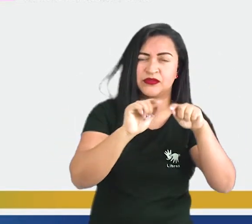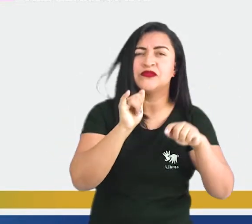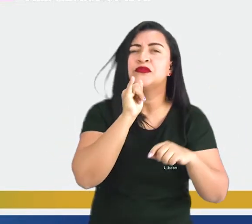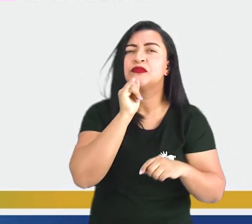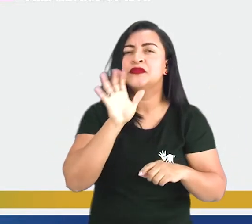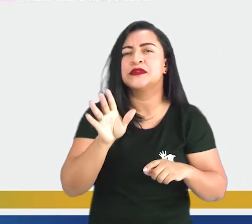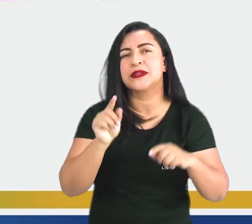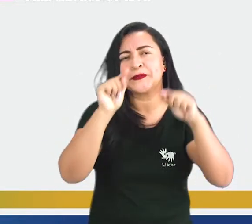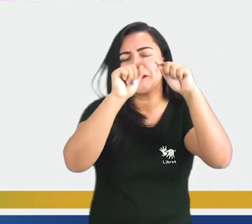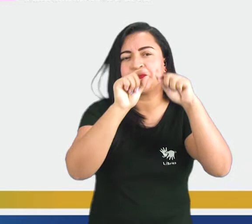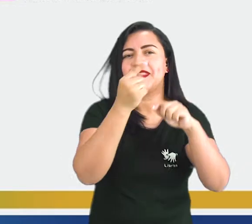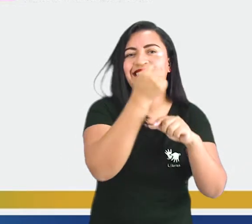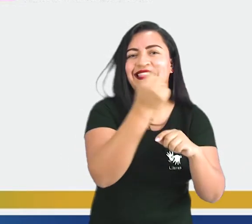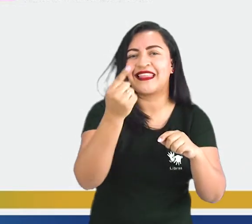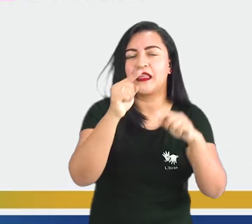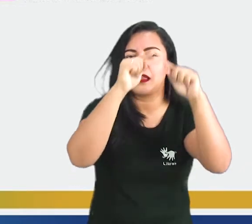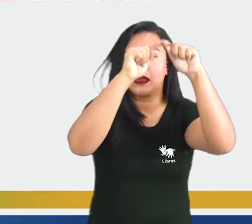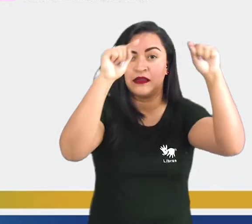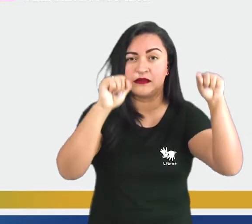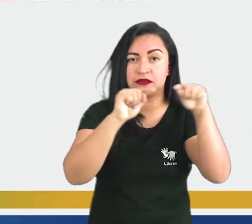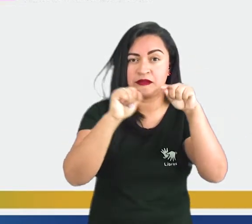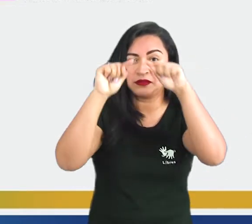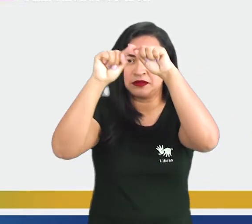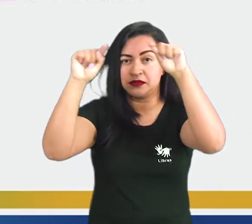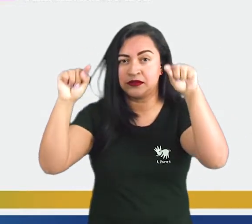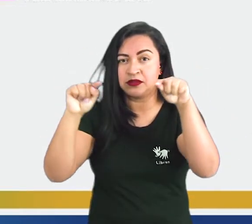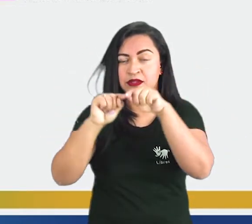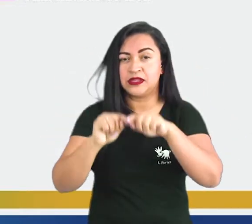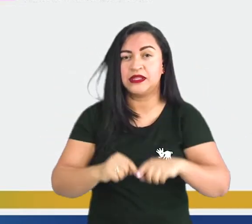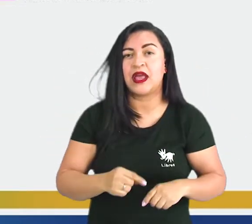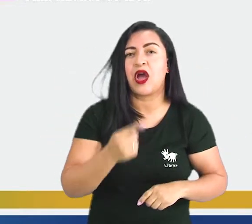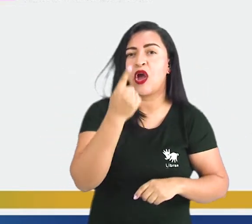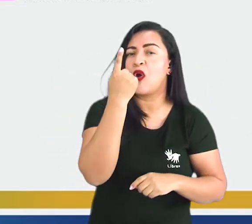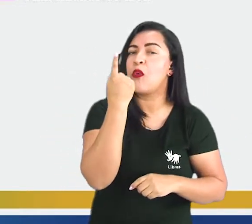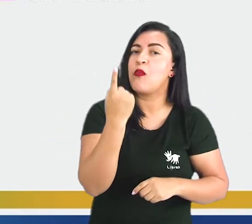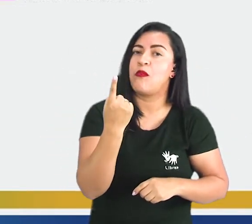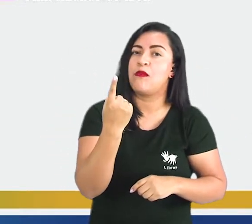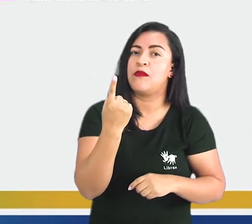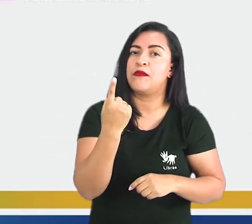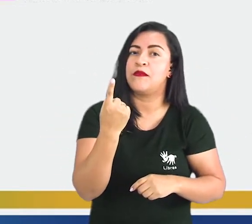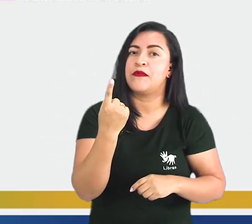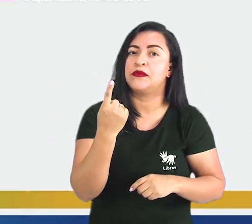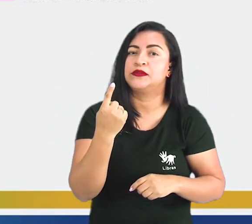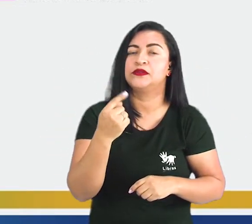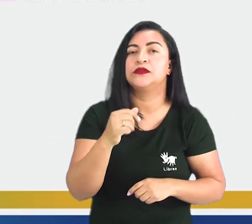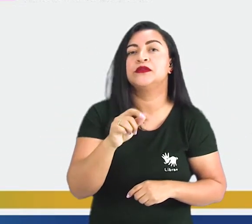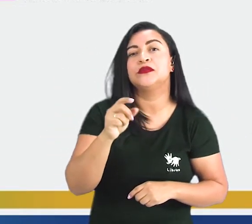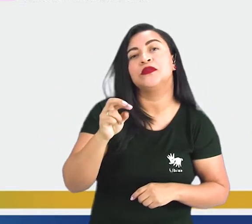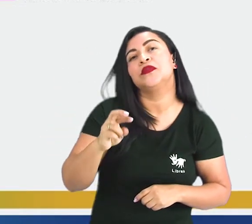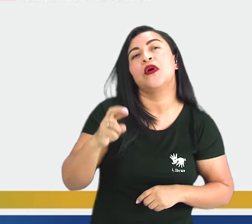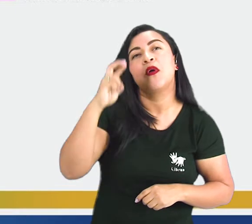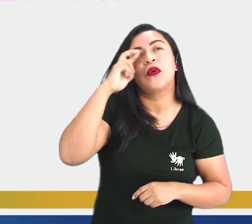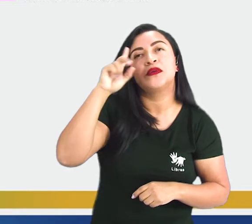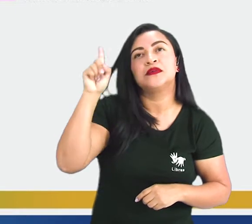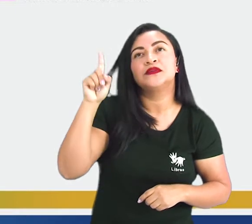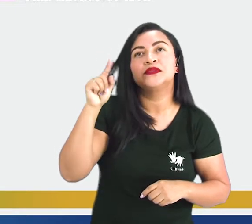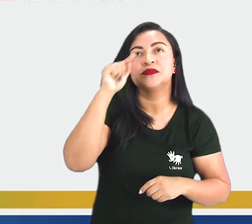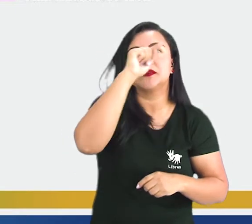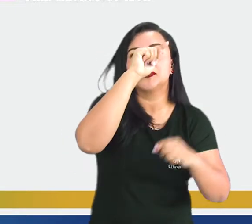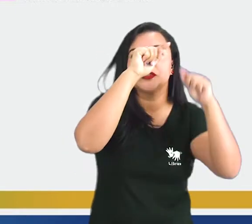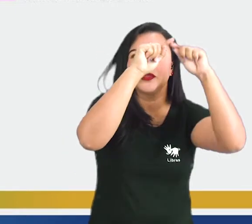aí seja equivalente, a uma unidade de área. Observa o quadradinho ali indicando uma unidade de área em